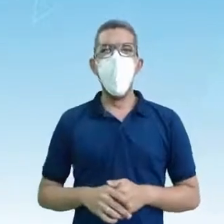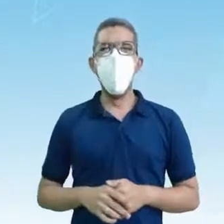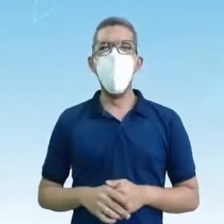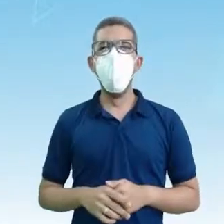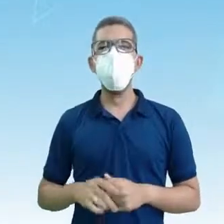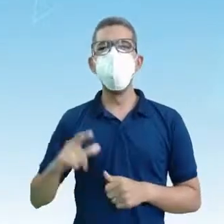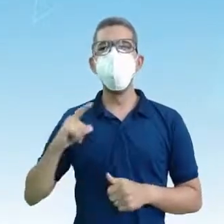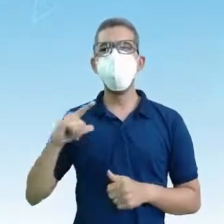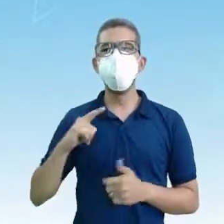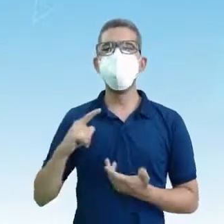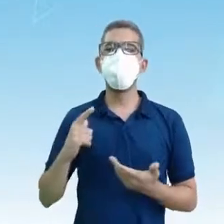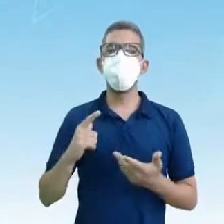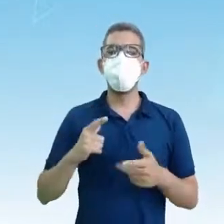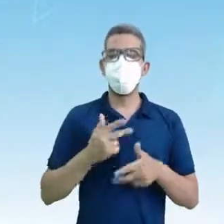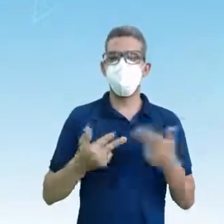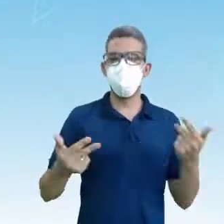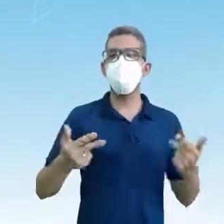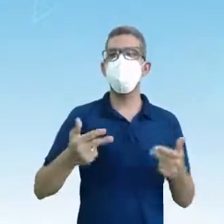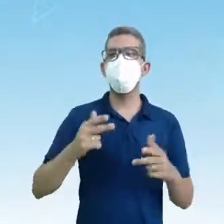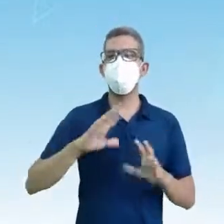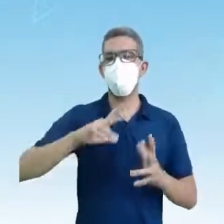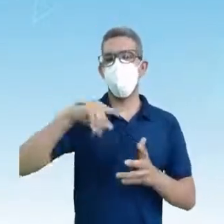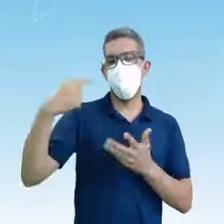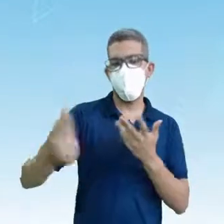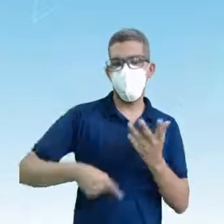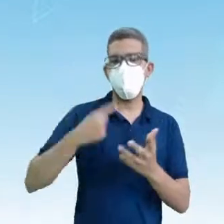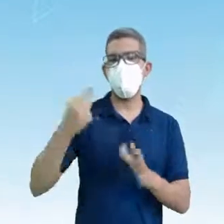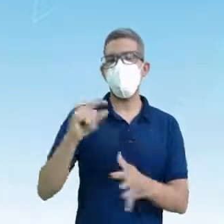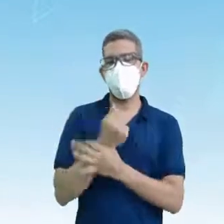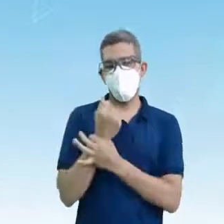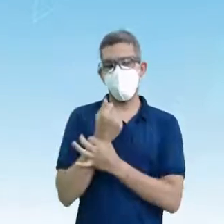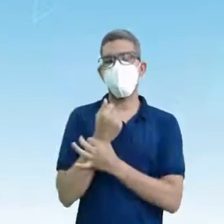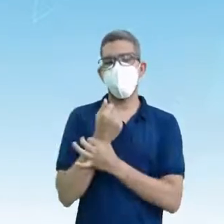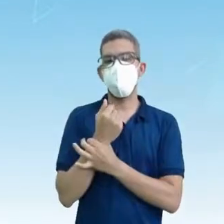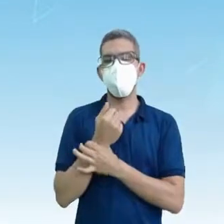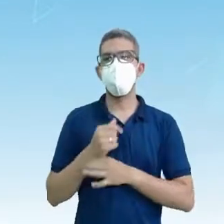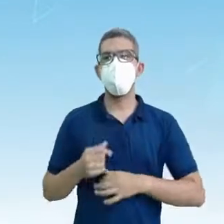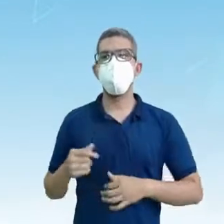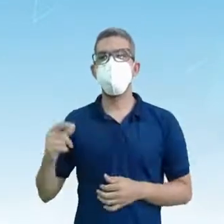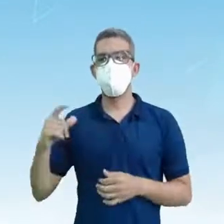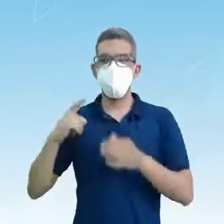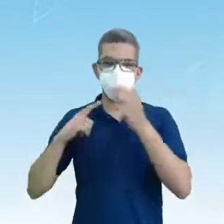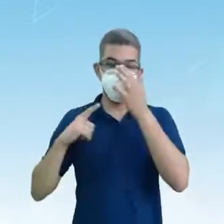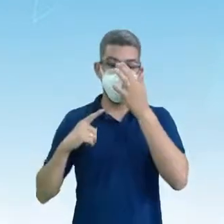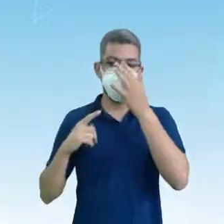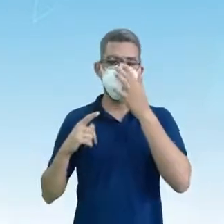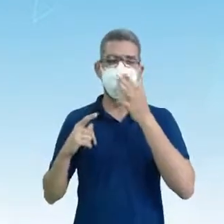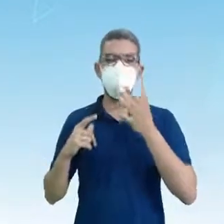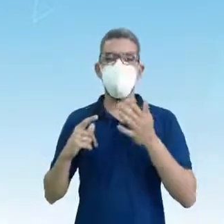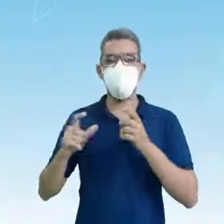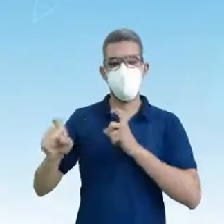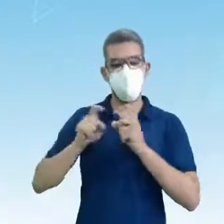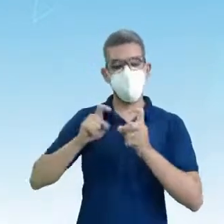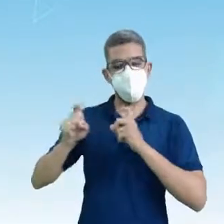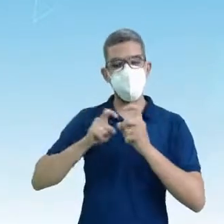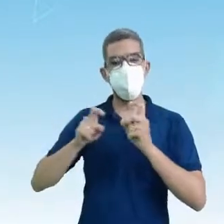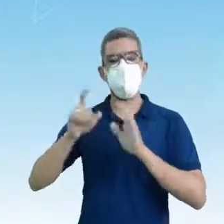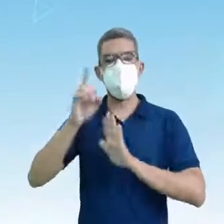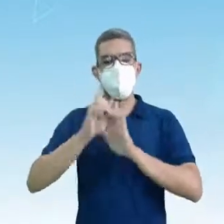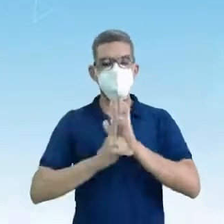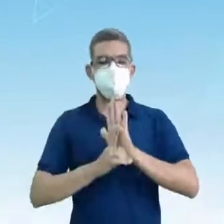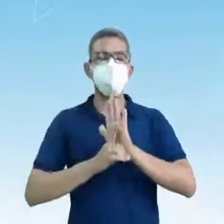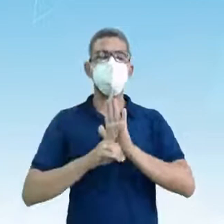instrumento global que proteja a categoria. Há convenções e declarações regionais